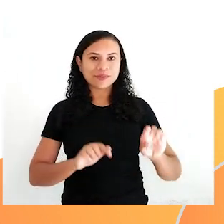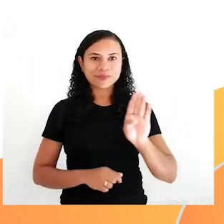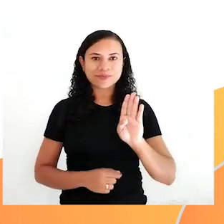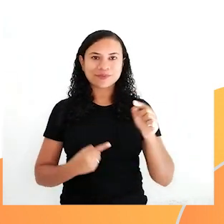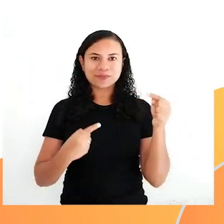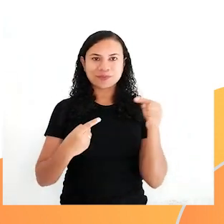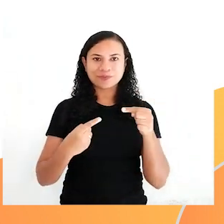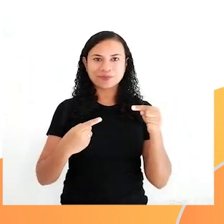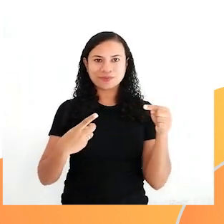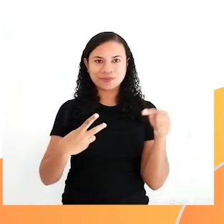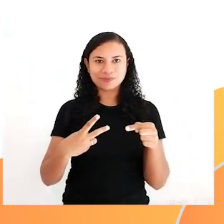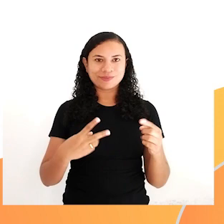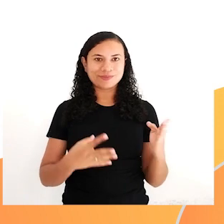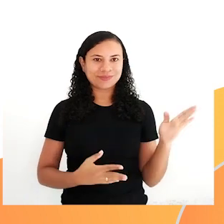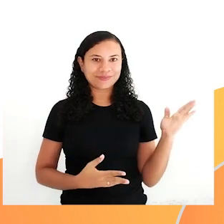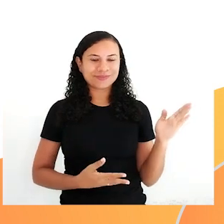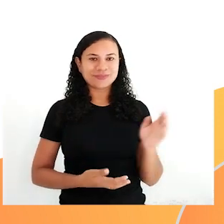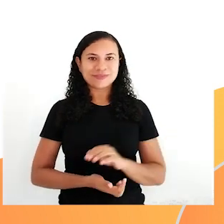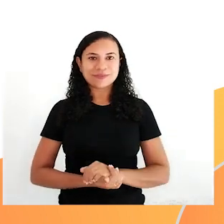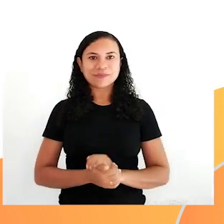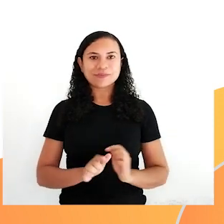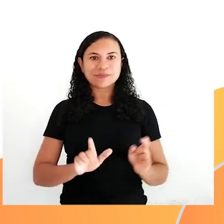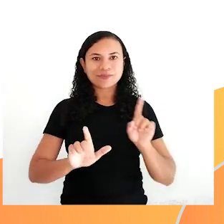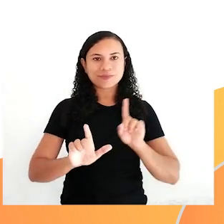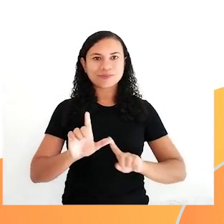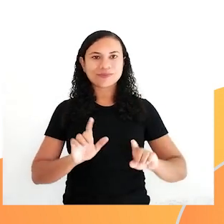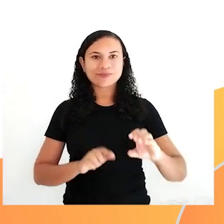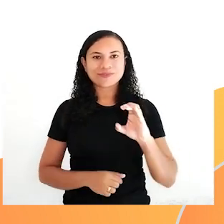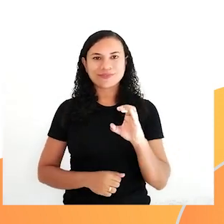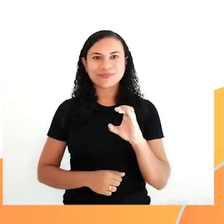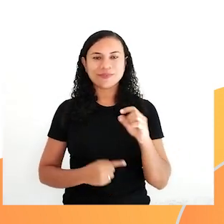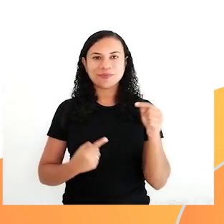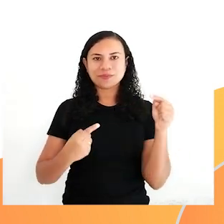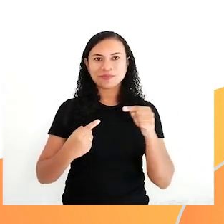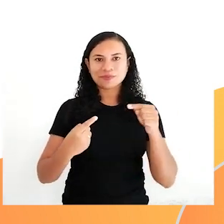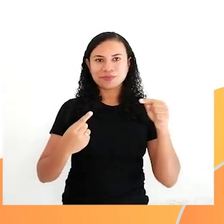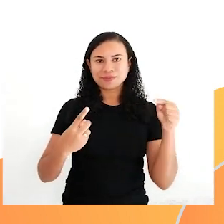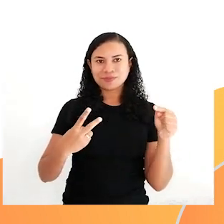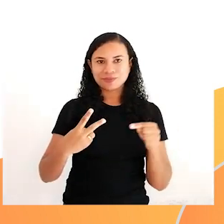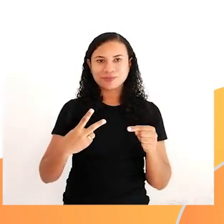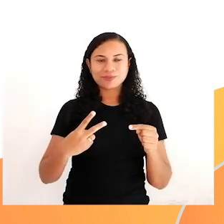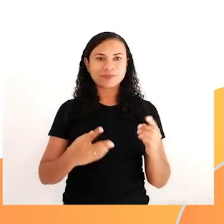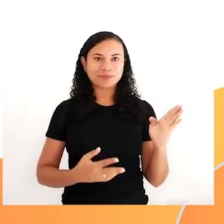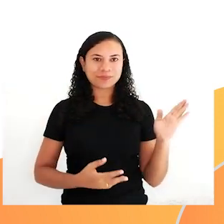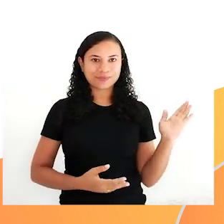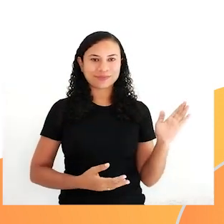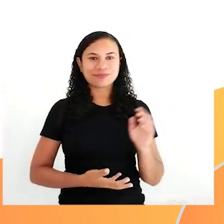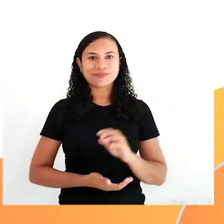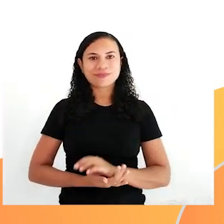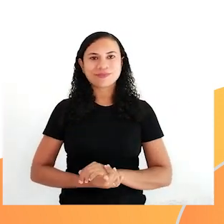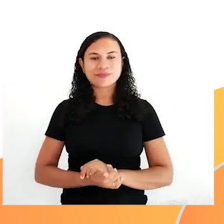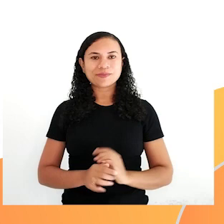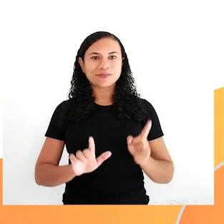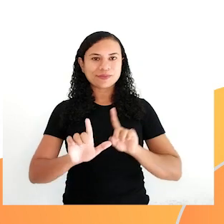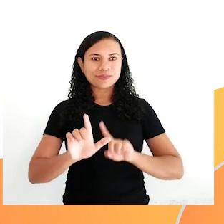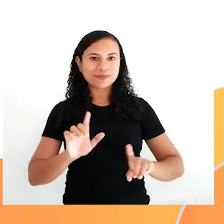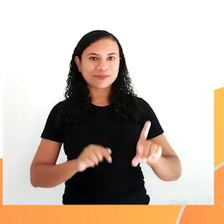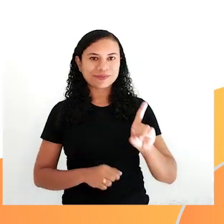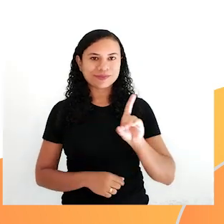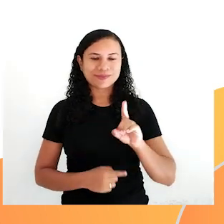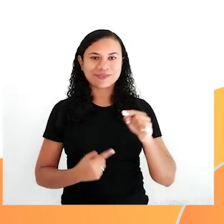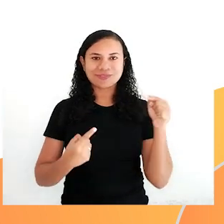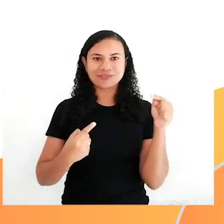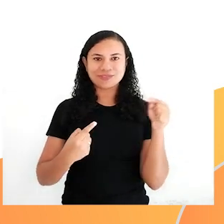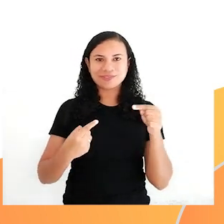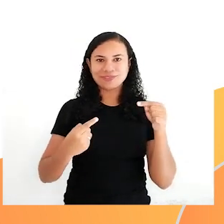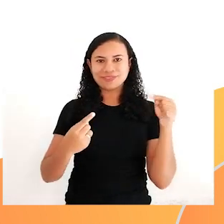desconfigurado. Letra B, destemer, desemprego. Letra C, desconfiado,